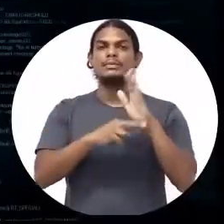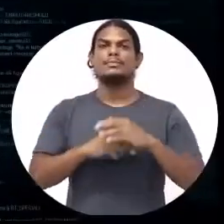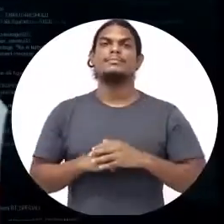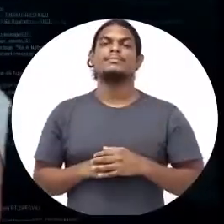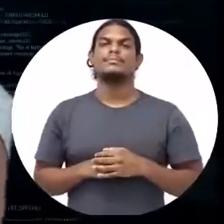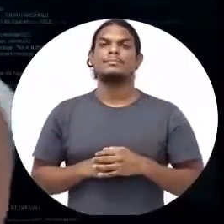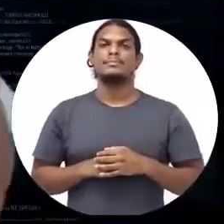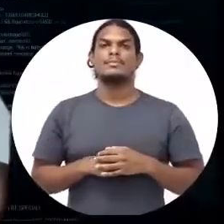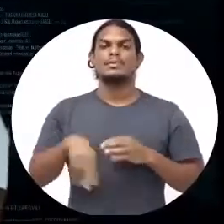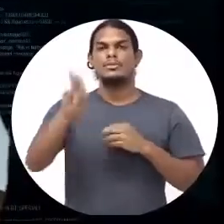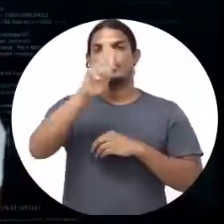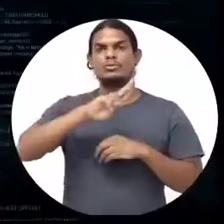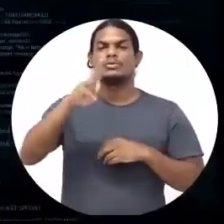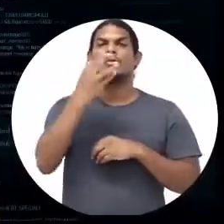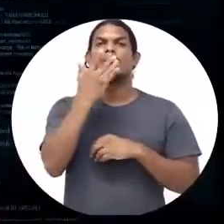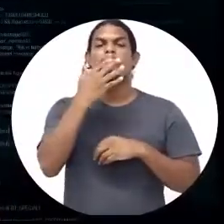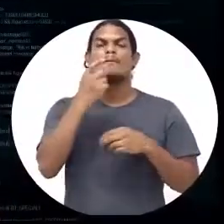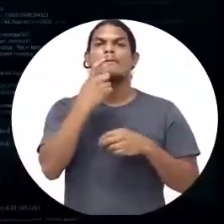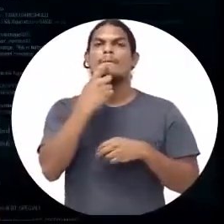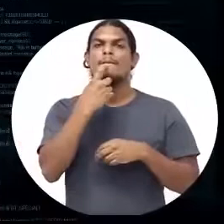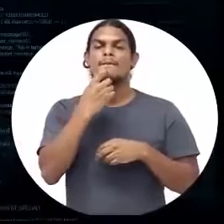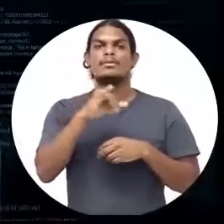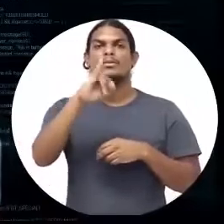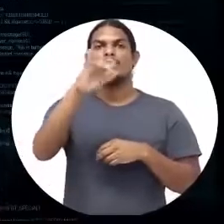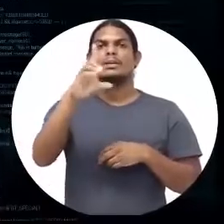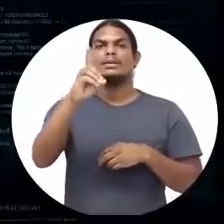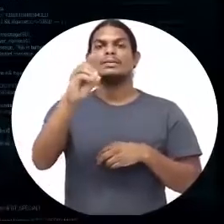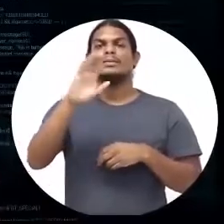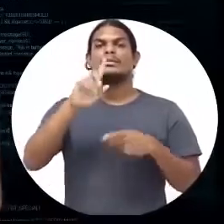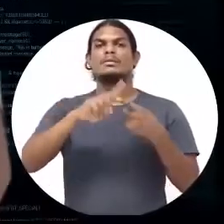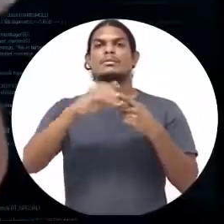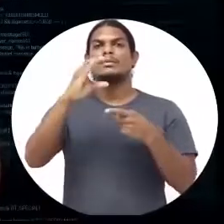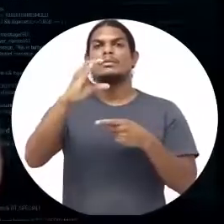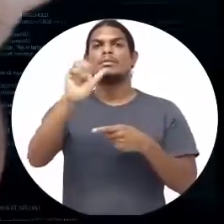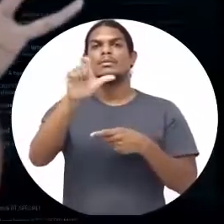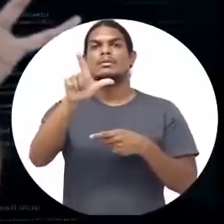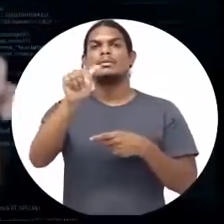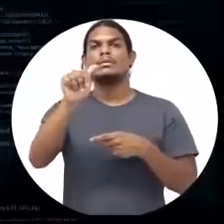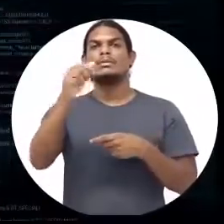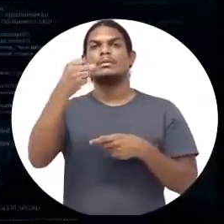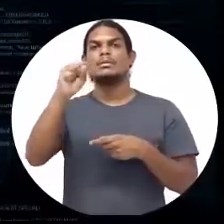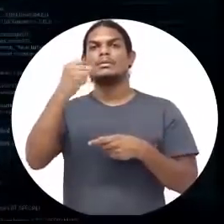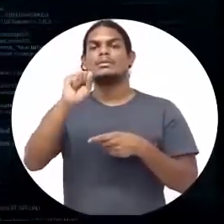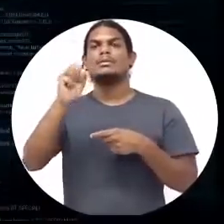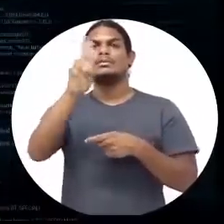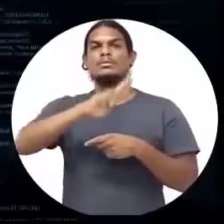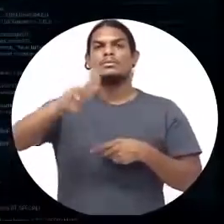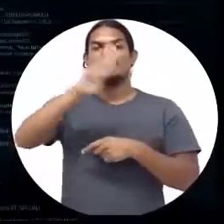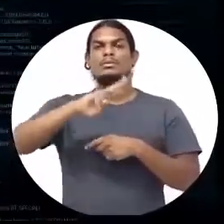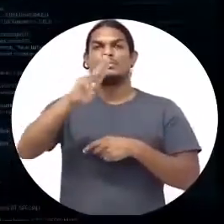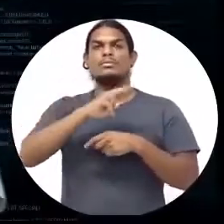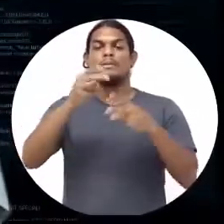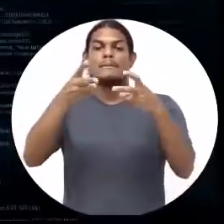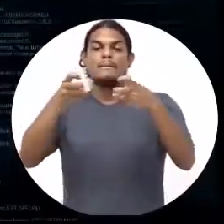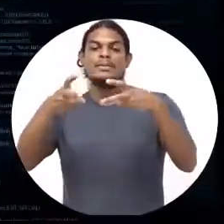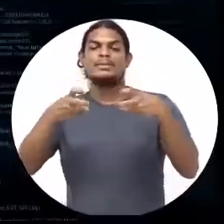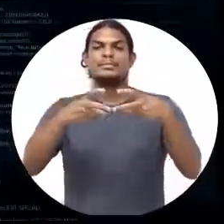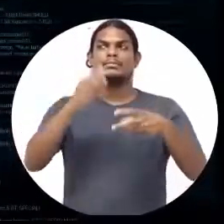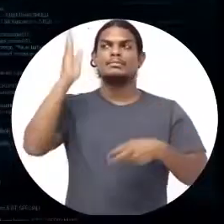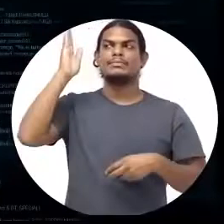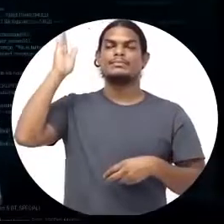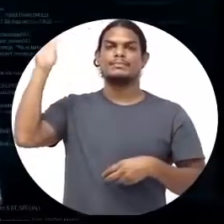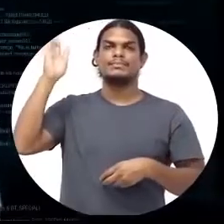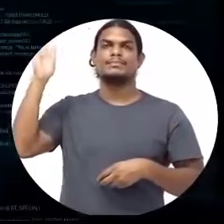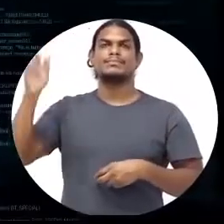Certo? Então, o ID e o class servem para identificação. O ID é o único e o class é quando a gente quer pegar um